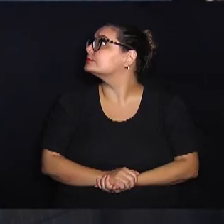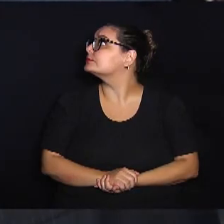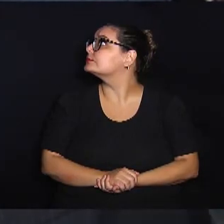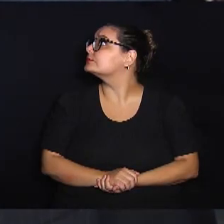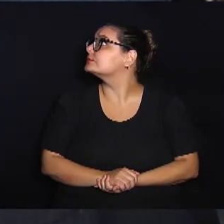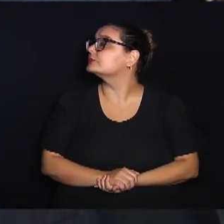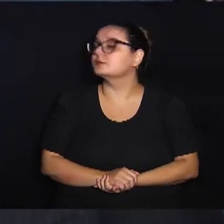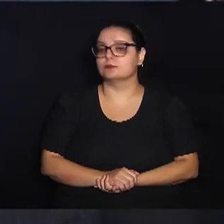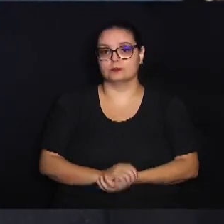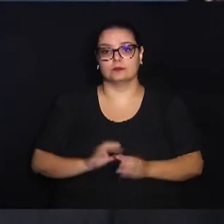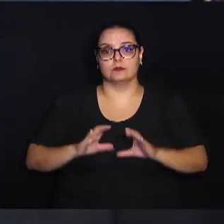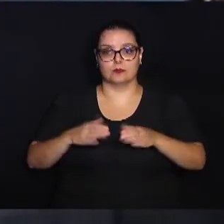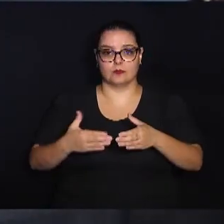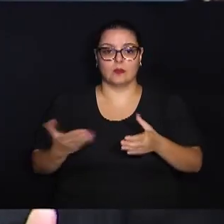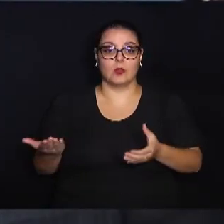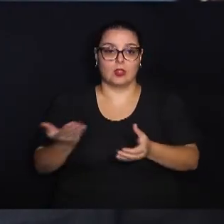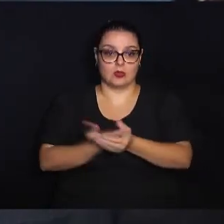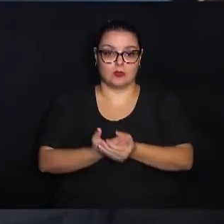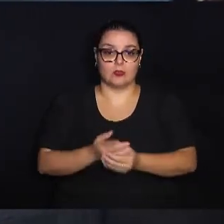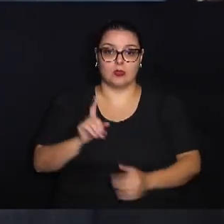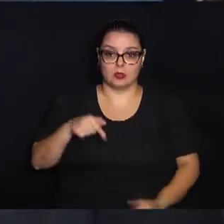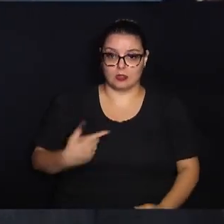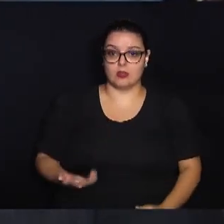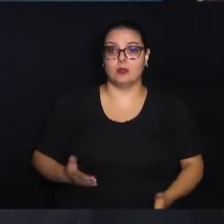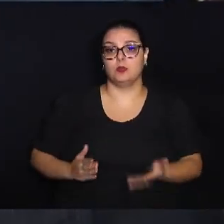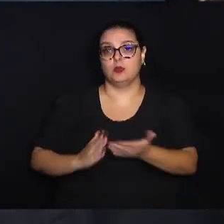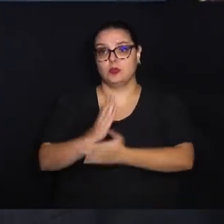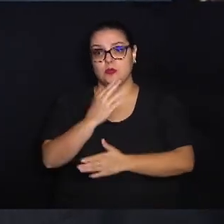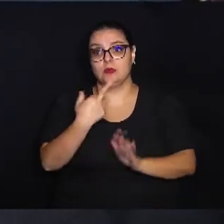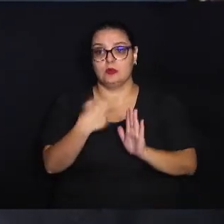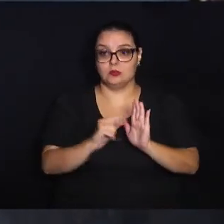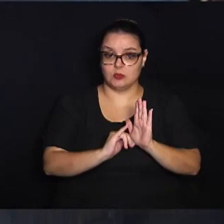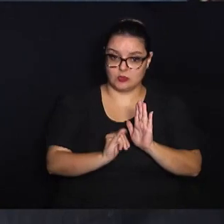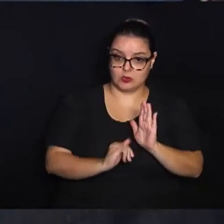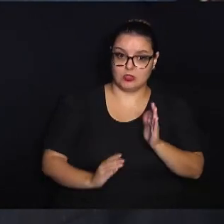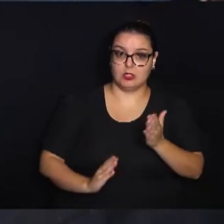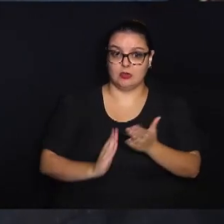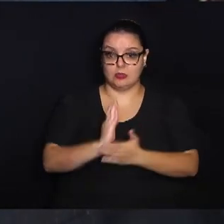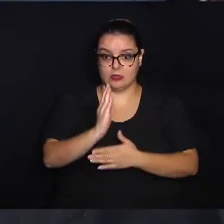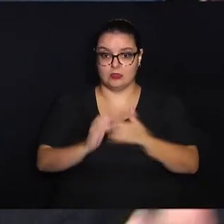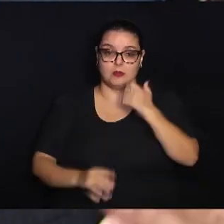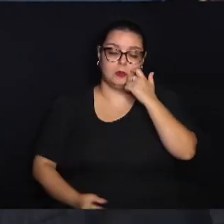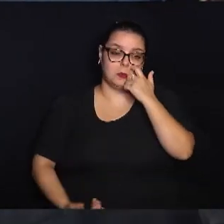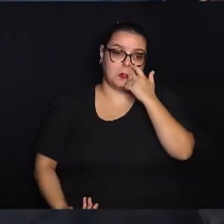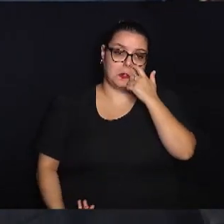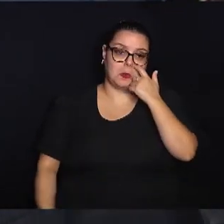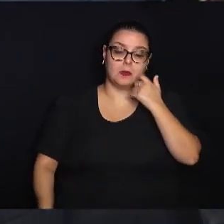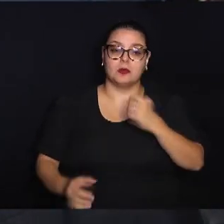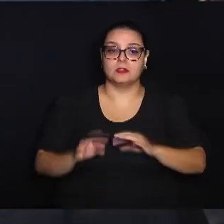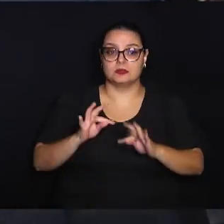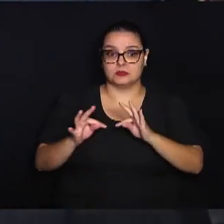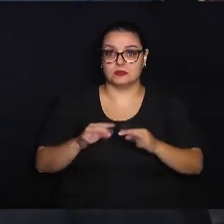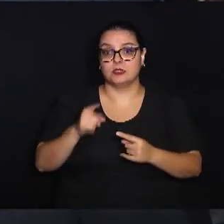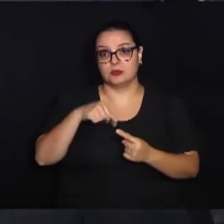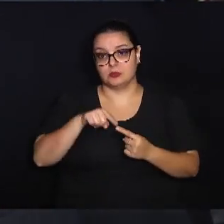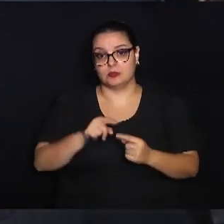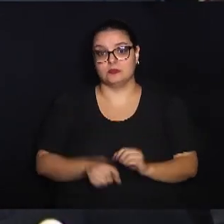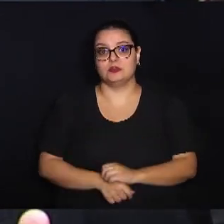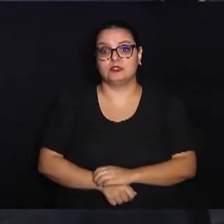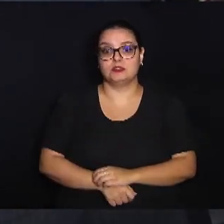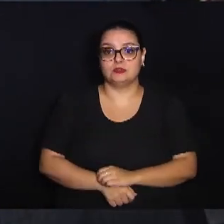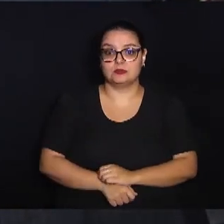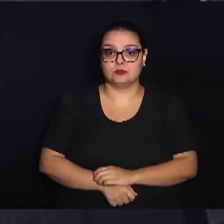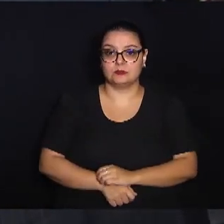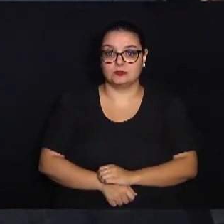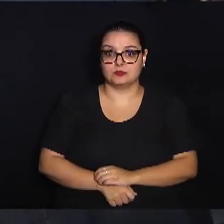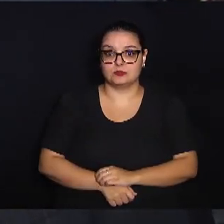A comissão processante aprovou o relatório, um relatório técnico, um relatório muito objetivo,